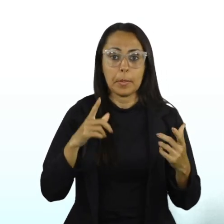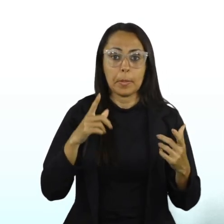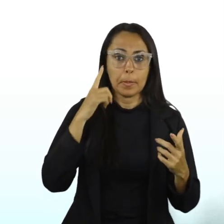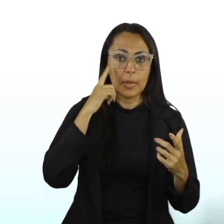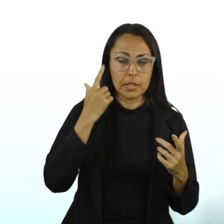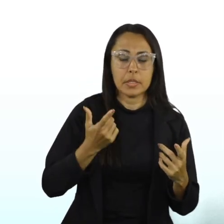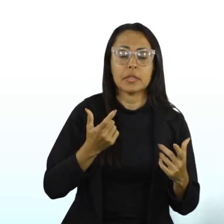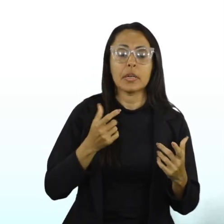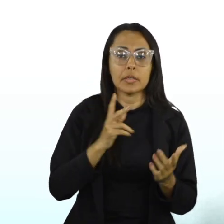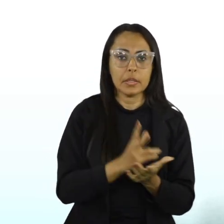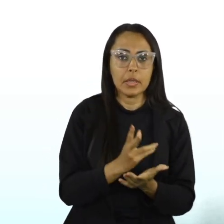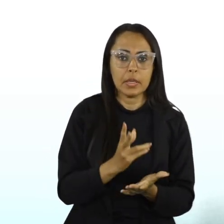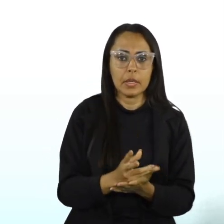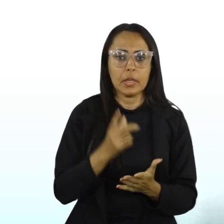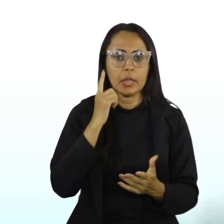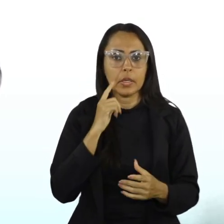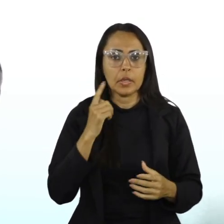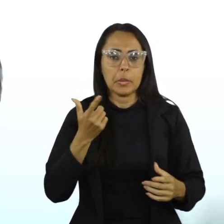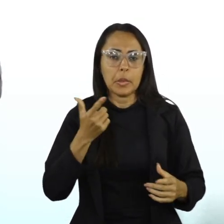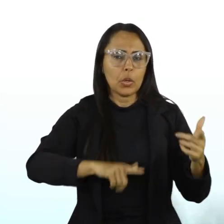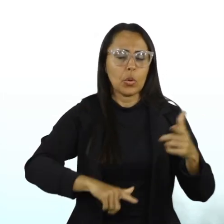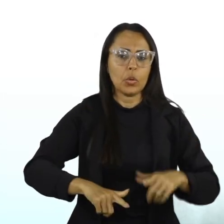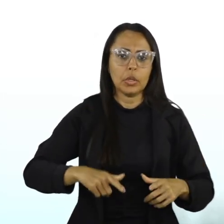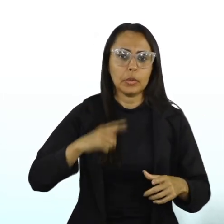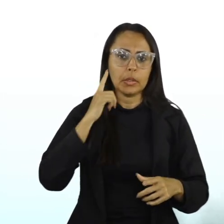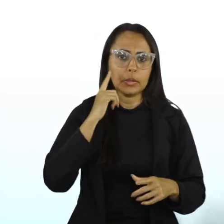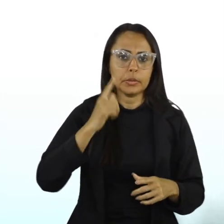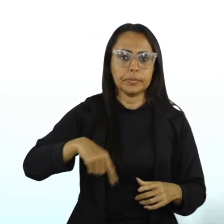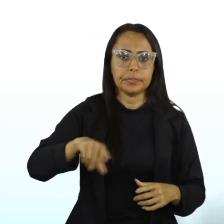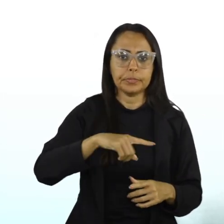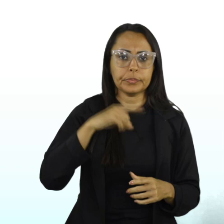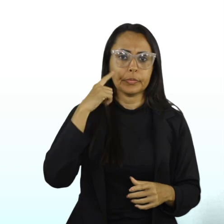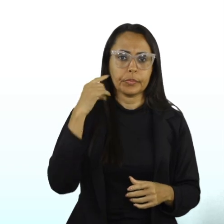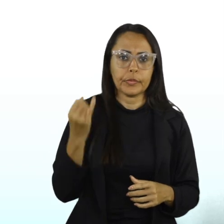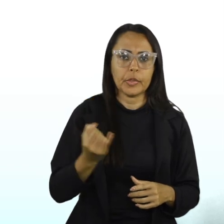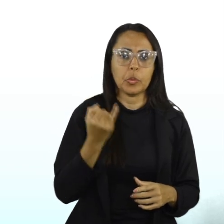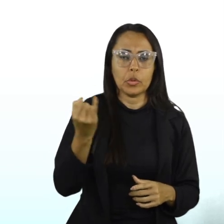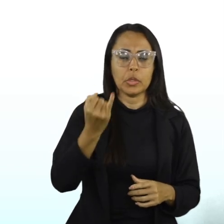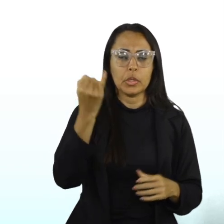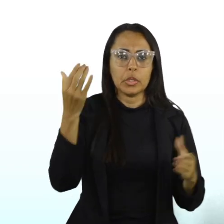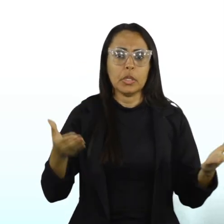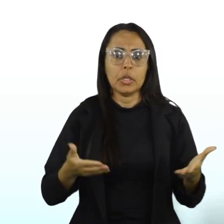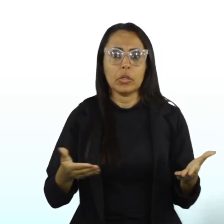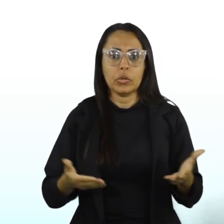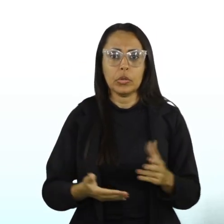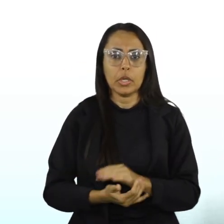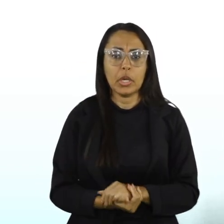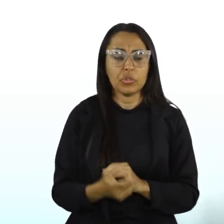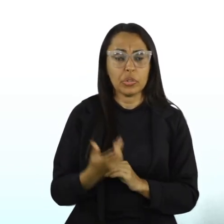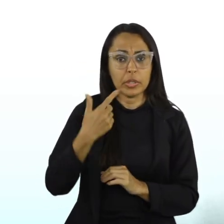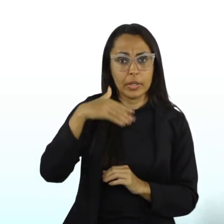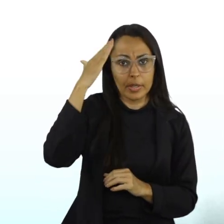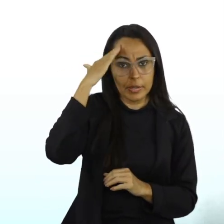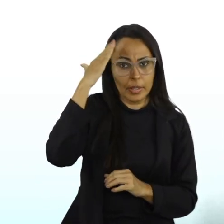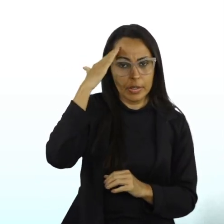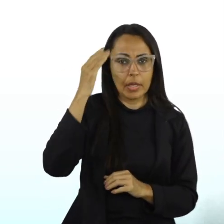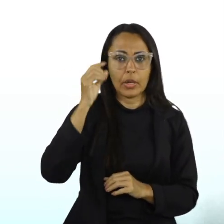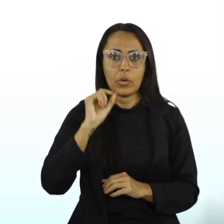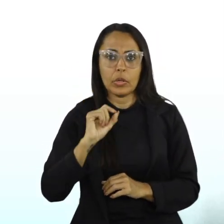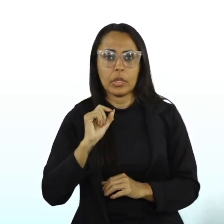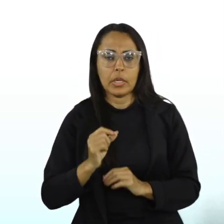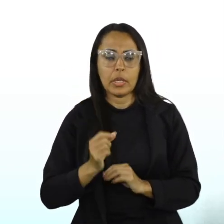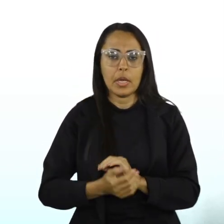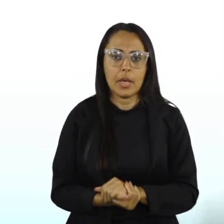se transformar em outra modalidade de energia. Então, é importante que a partir de agora a gente entenda que nós sabemos